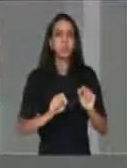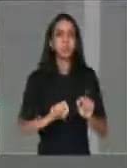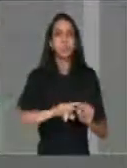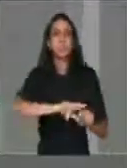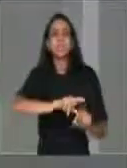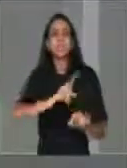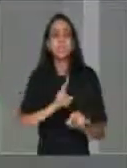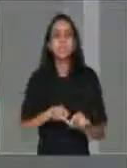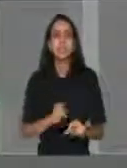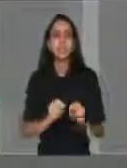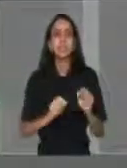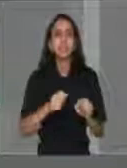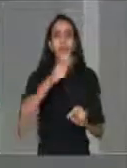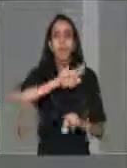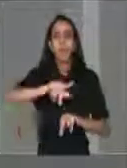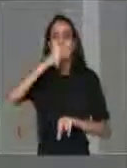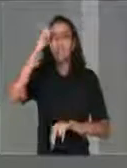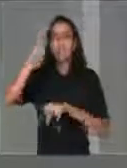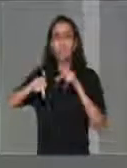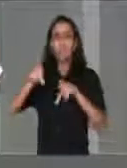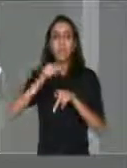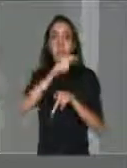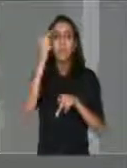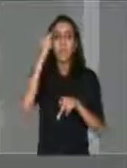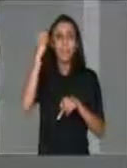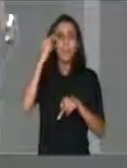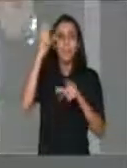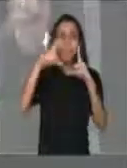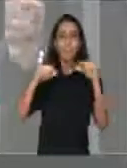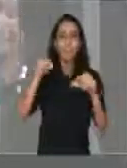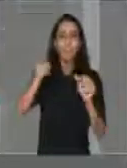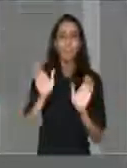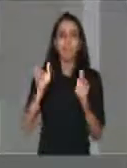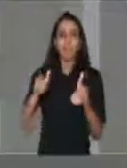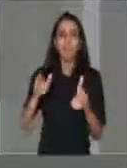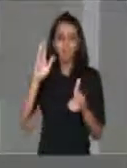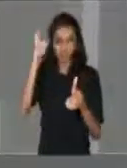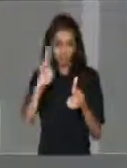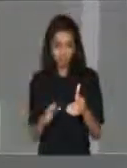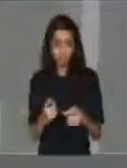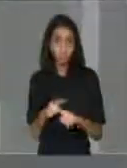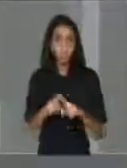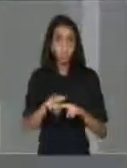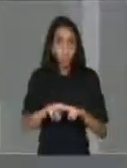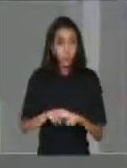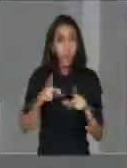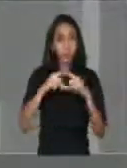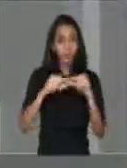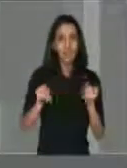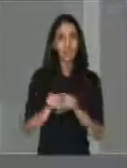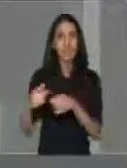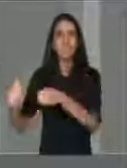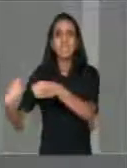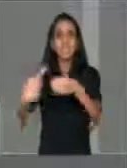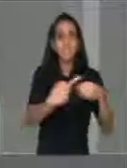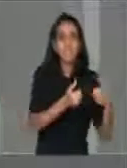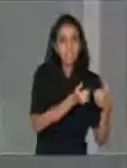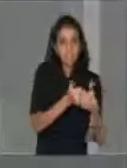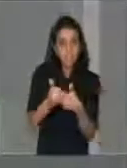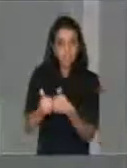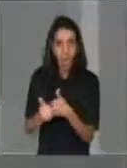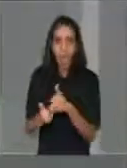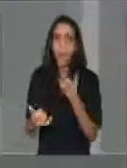uma cidade de encontro. E hoje, Brasília e seu entorno são a cara do Brasil. Uma